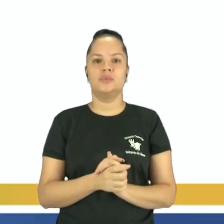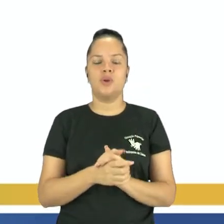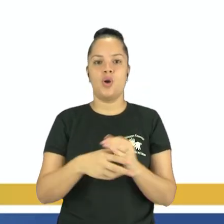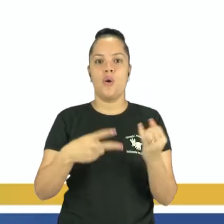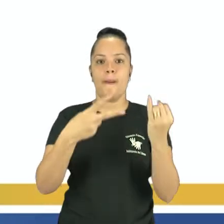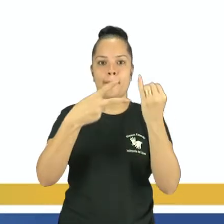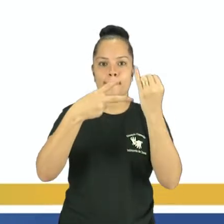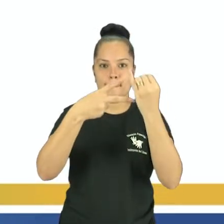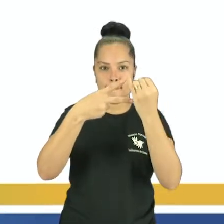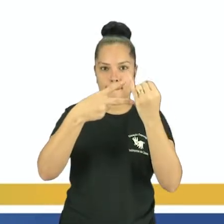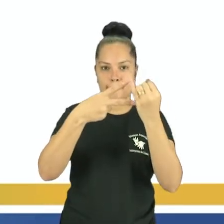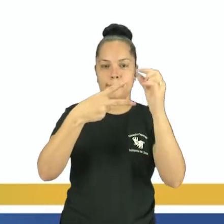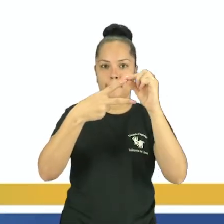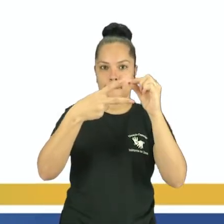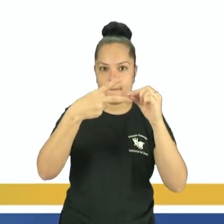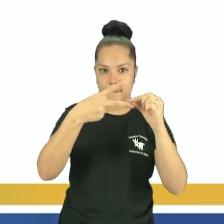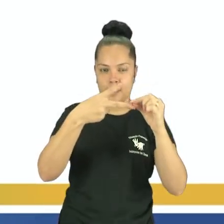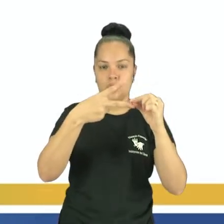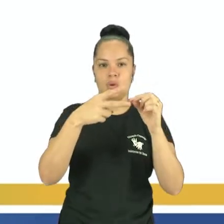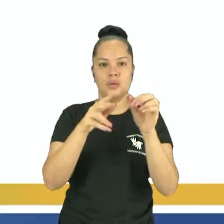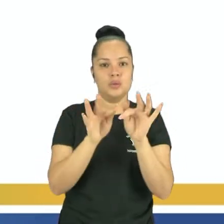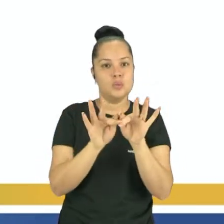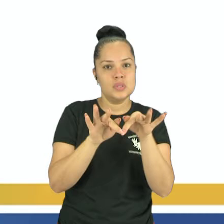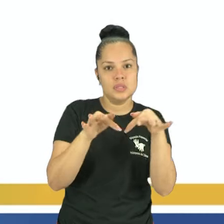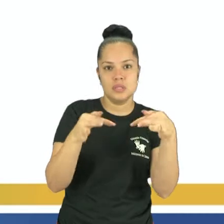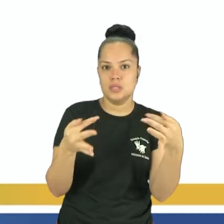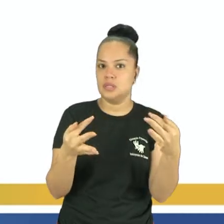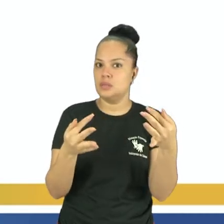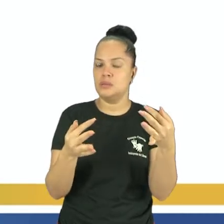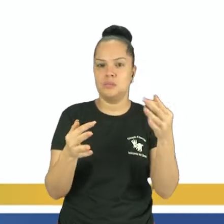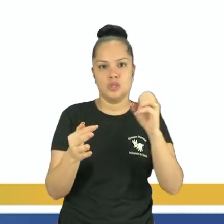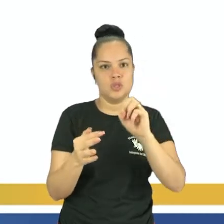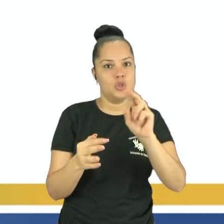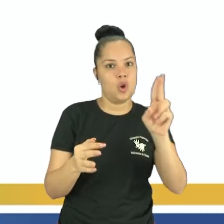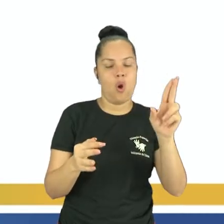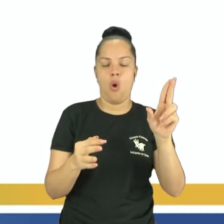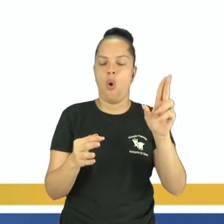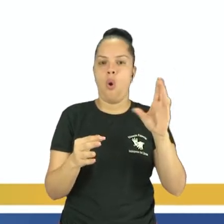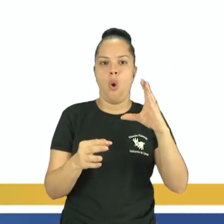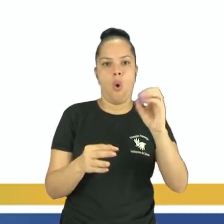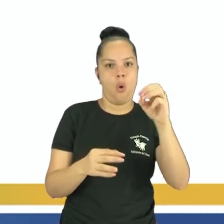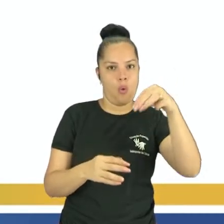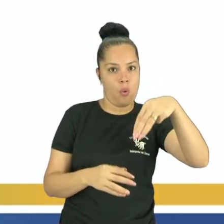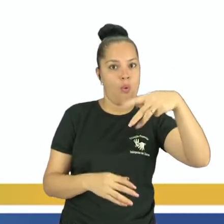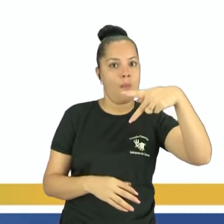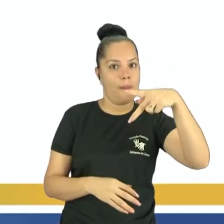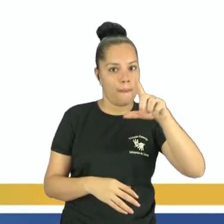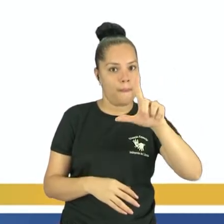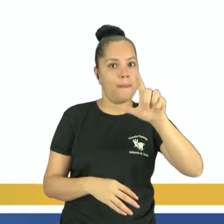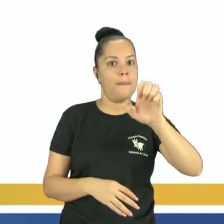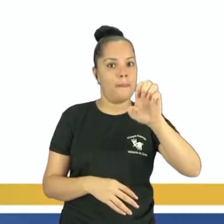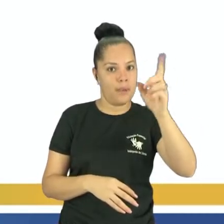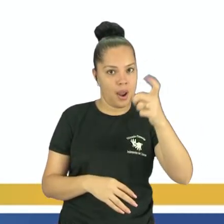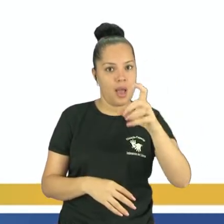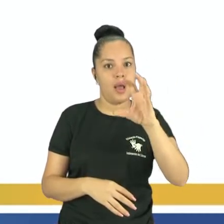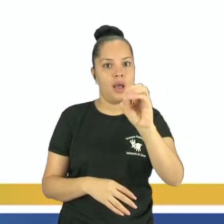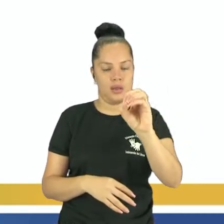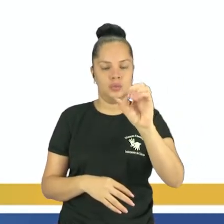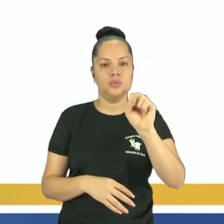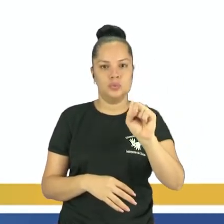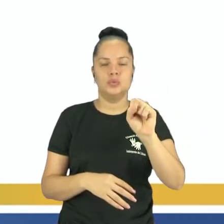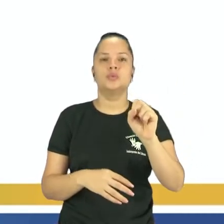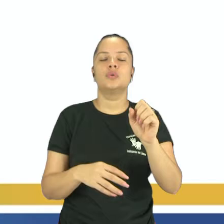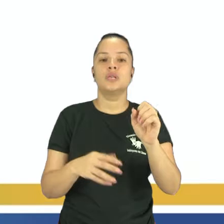Os polígonos, eles podem ser simples ou complexos, né? Os polígonos simples, eles vão ser aqueles